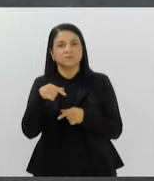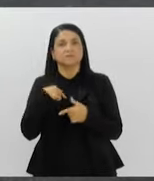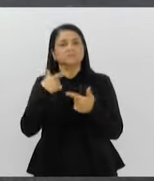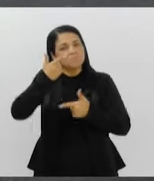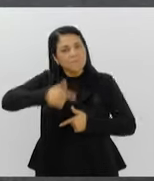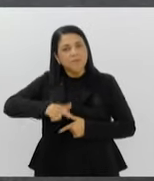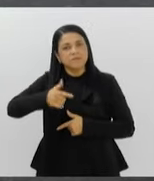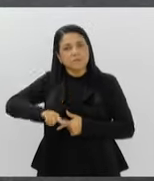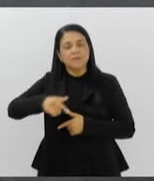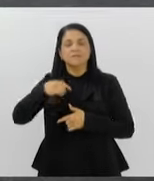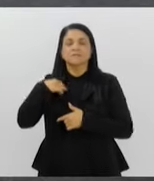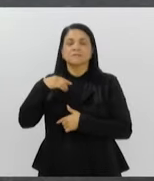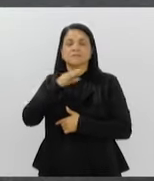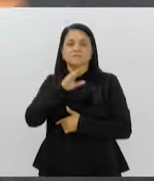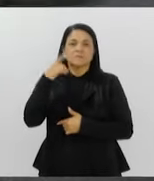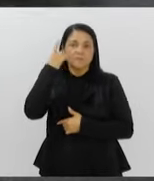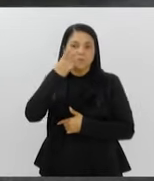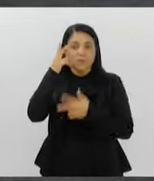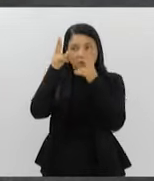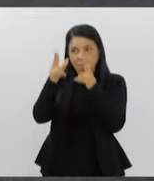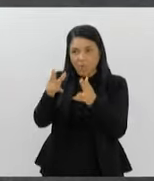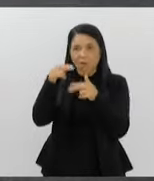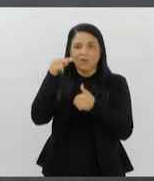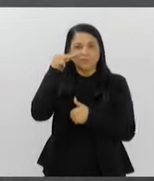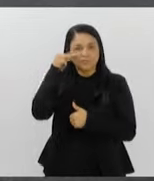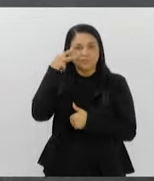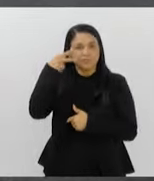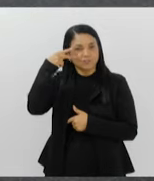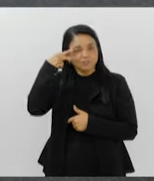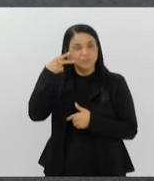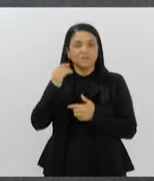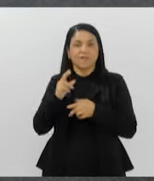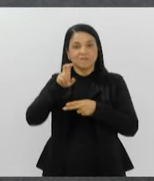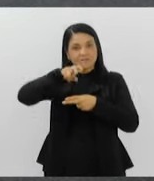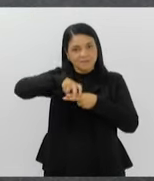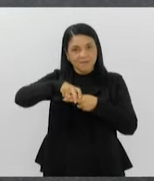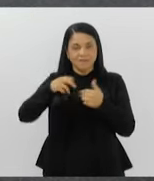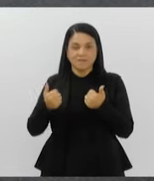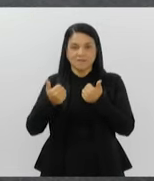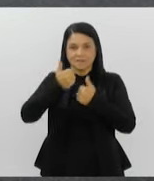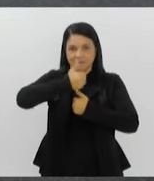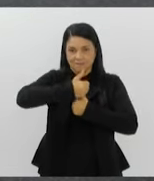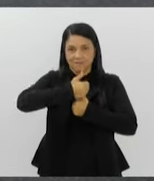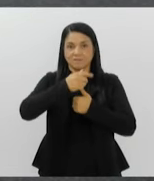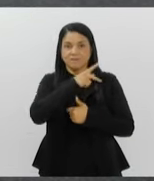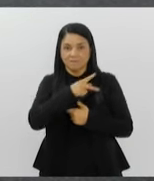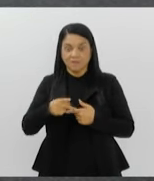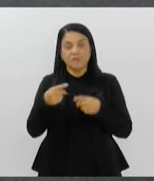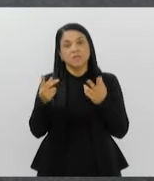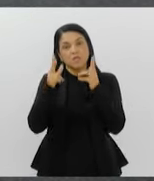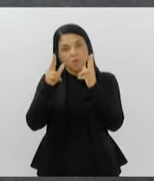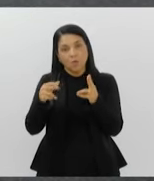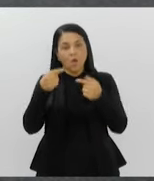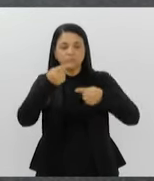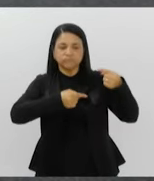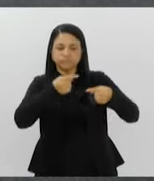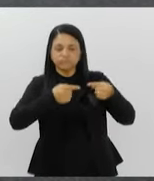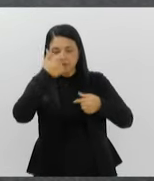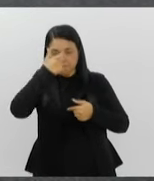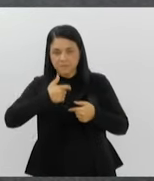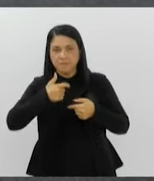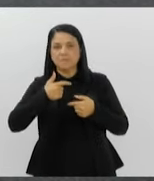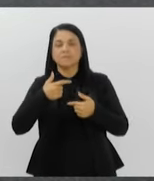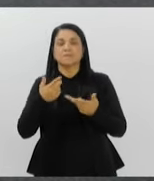mais deputadas como Vossa Excelência na cadeira da presidência e como deputados aqui como eu debatendo esse tema. Ainda